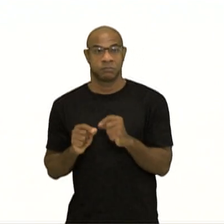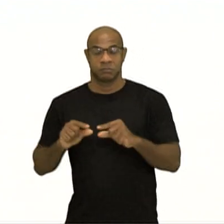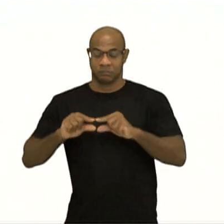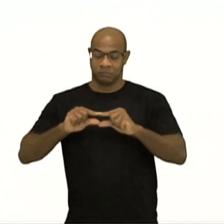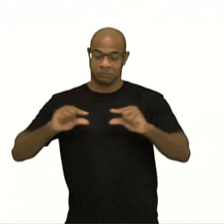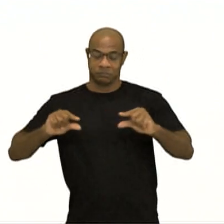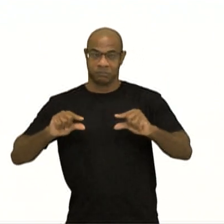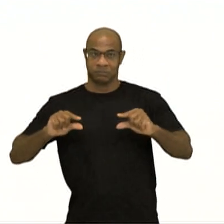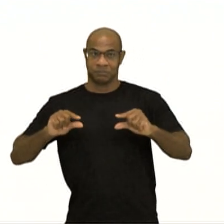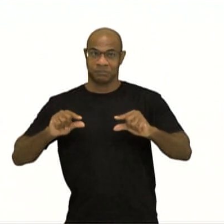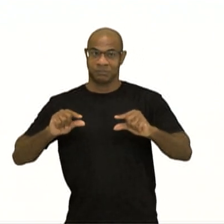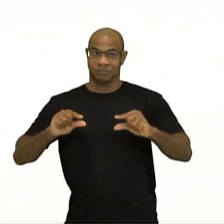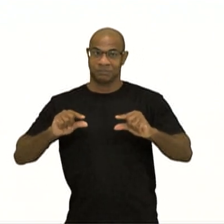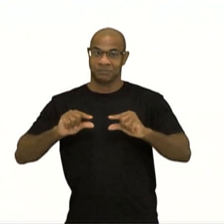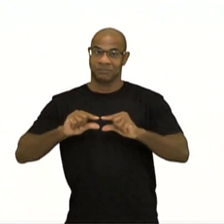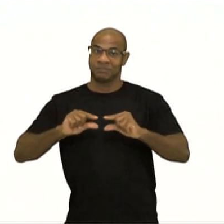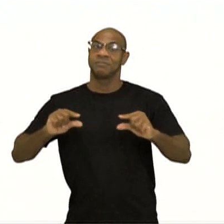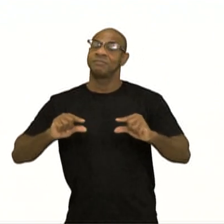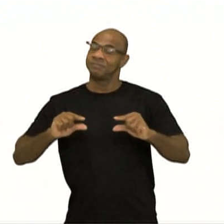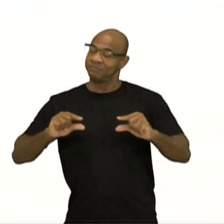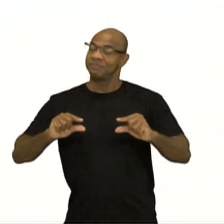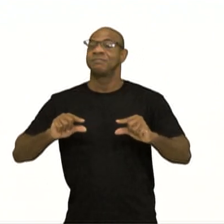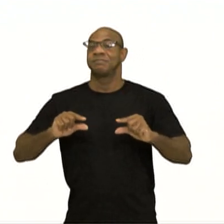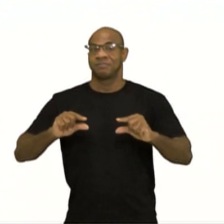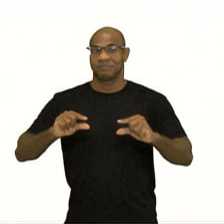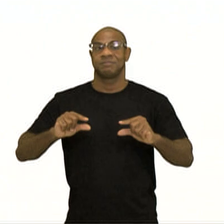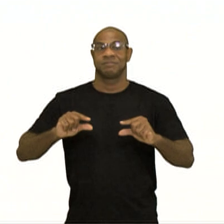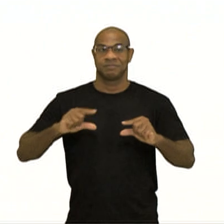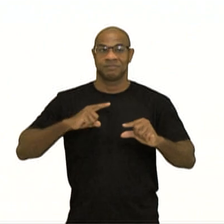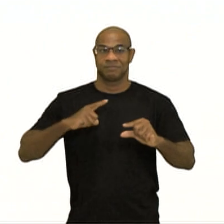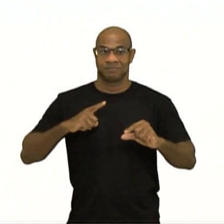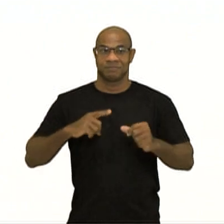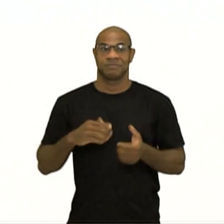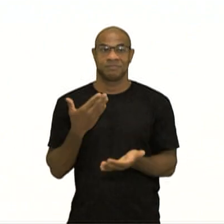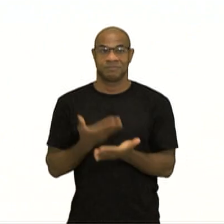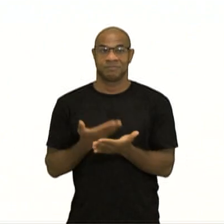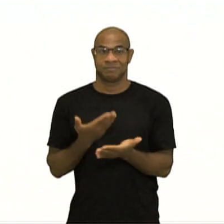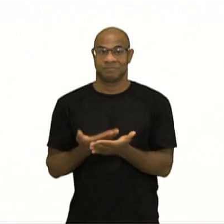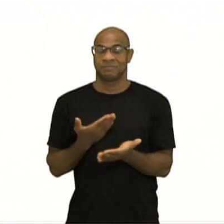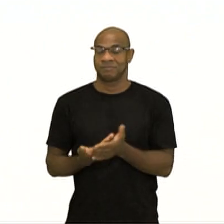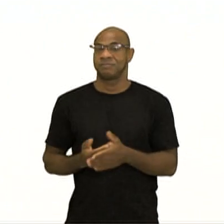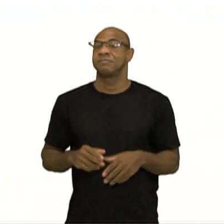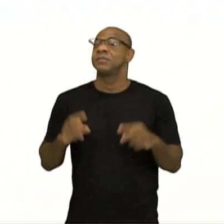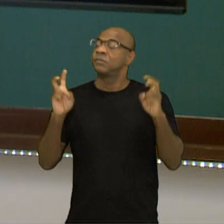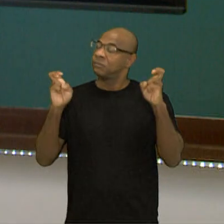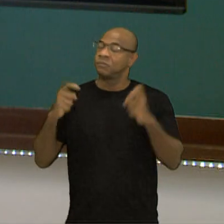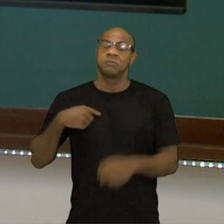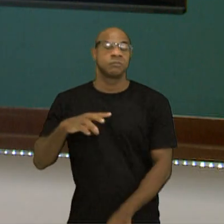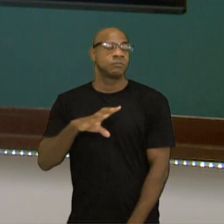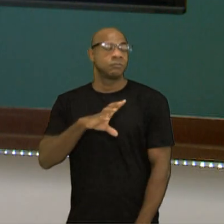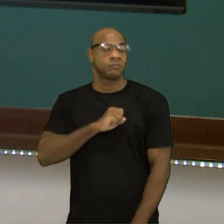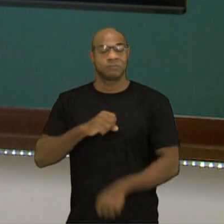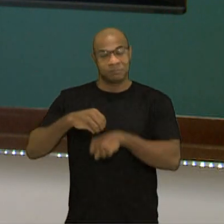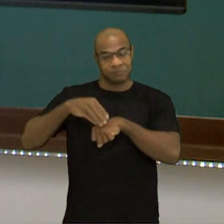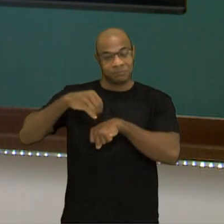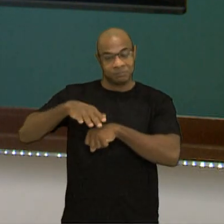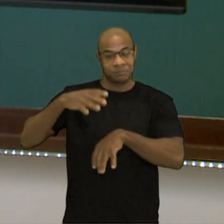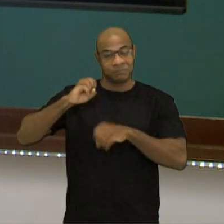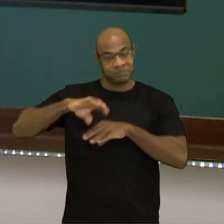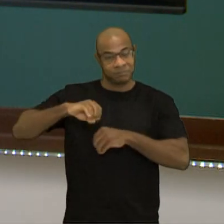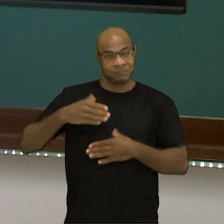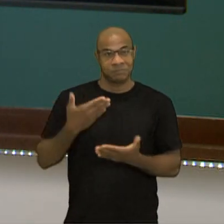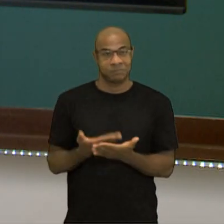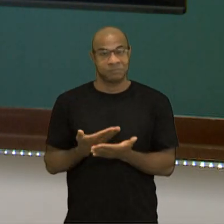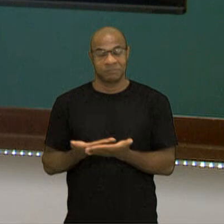falar, é um dos assuntos que eu mais gosto de trabalhar, que eu mais gosto de estudar. Espero que vocês curtam também, tá bom?